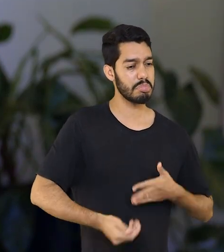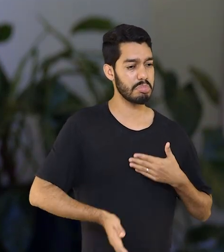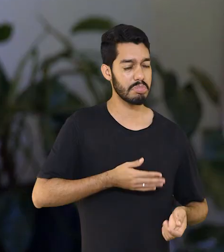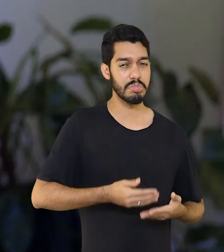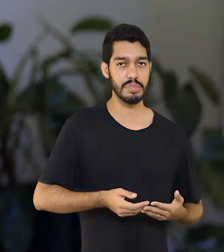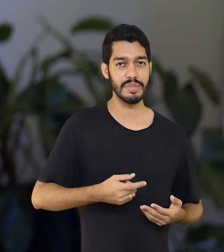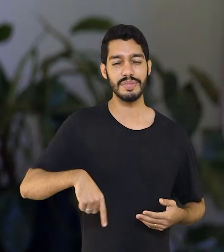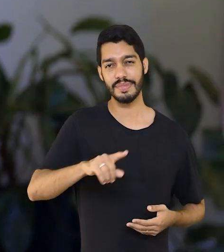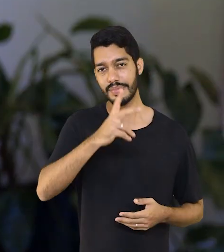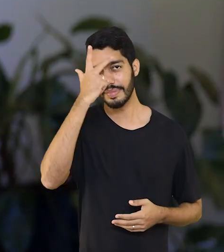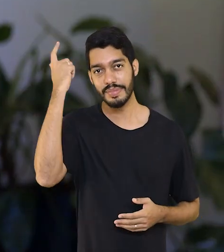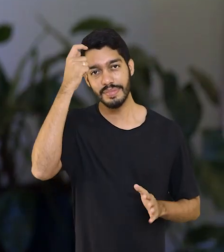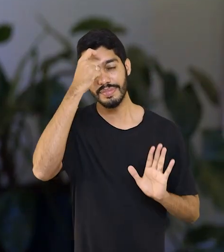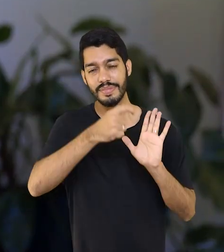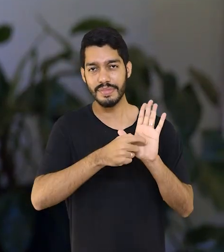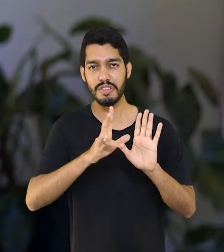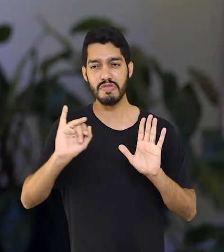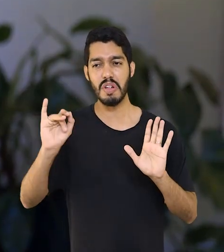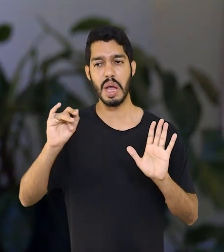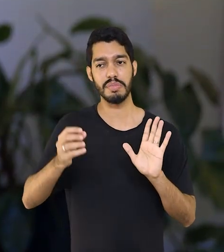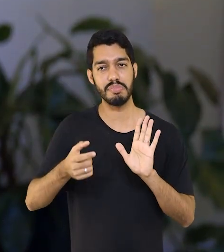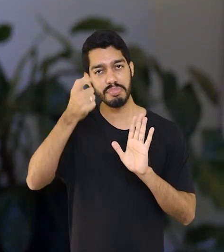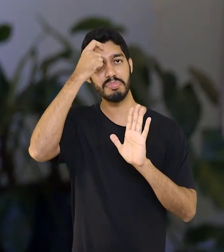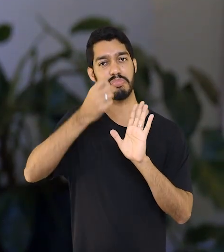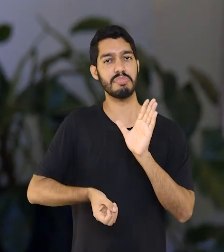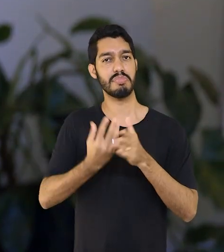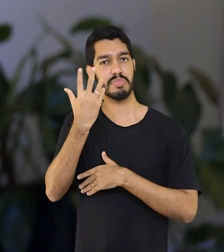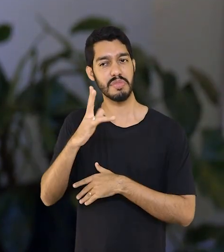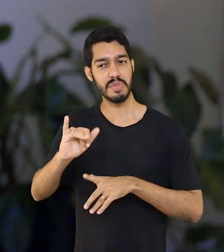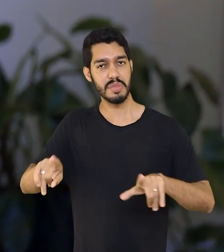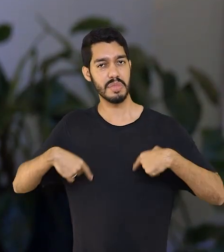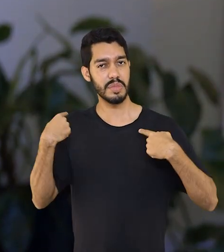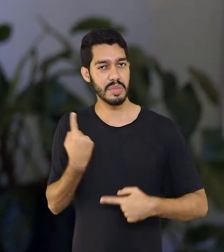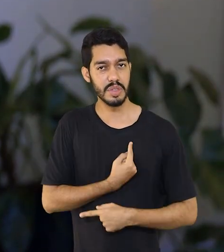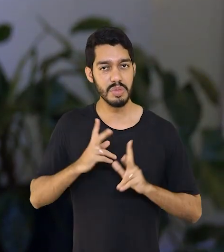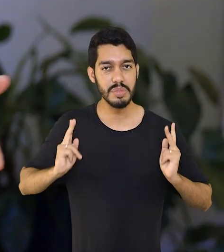que a inteligência artificial vai adquirir consciência e vai nos dominar.